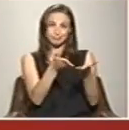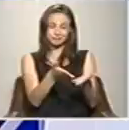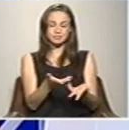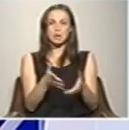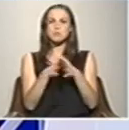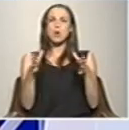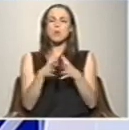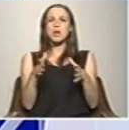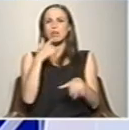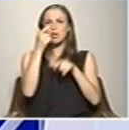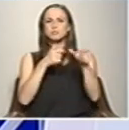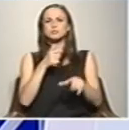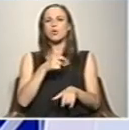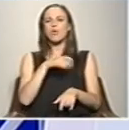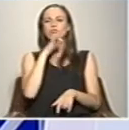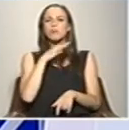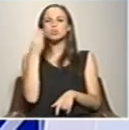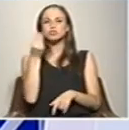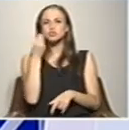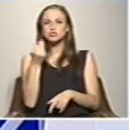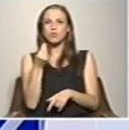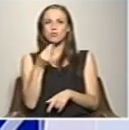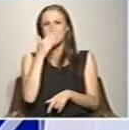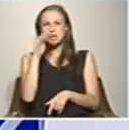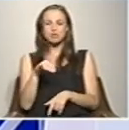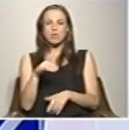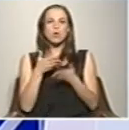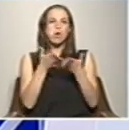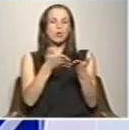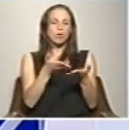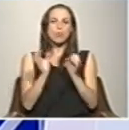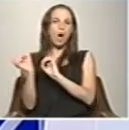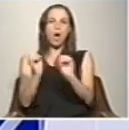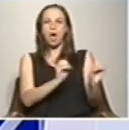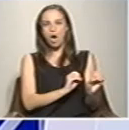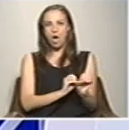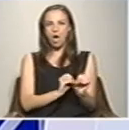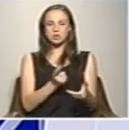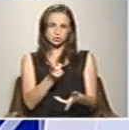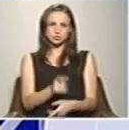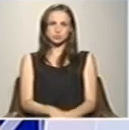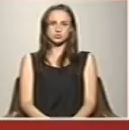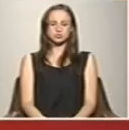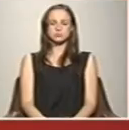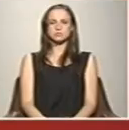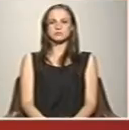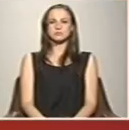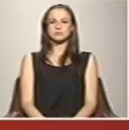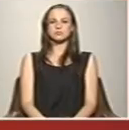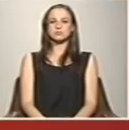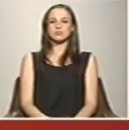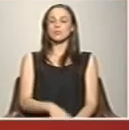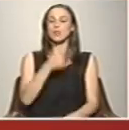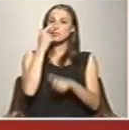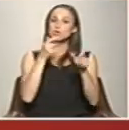têm familiares mais novos por perto que possam ajudar de alguma forma, dar algum tipo de apoio, é isso? Quer os residentes sós, quer